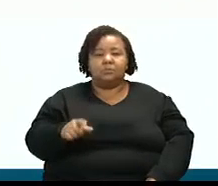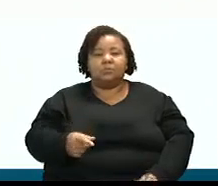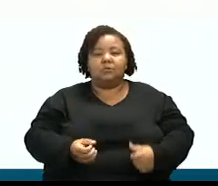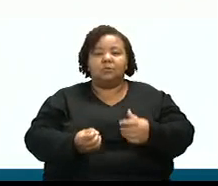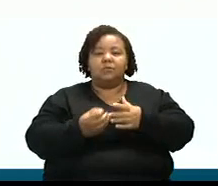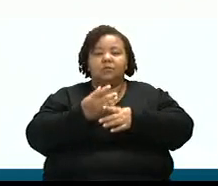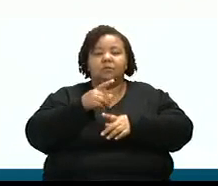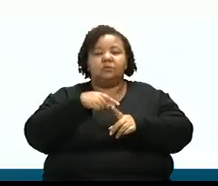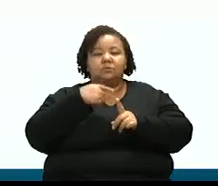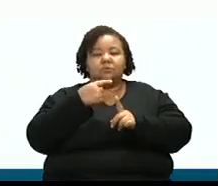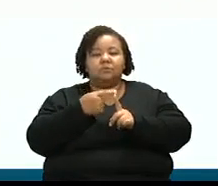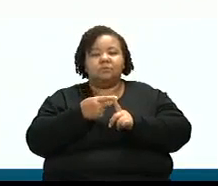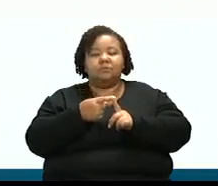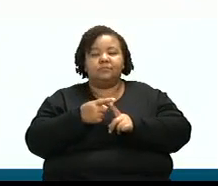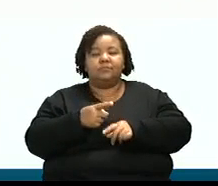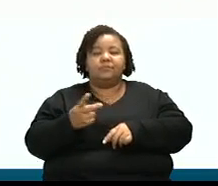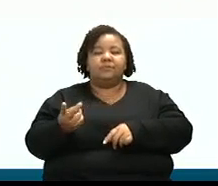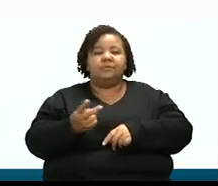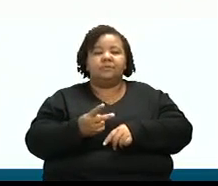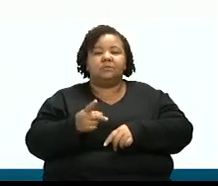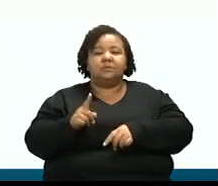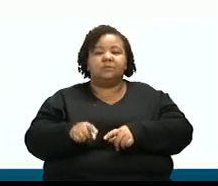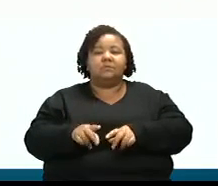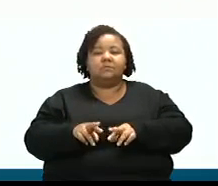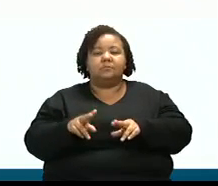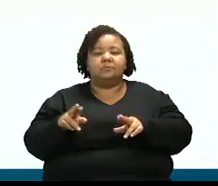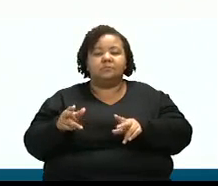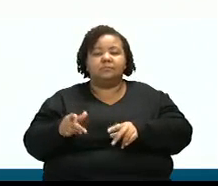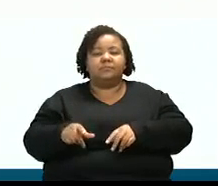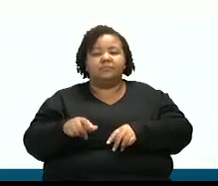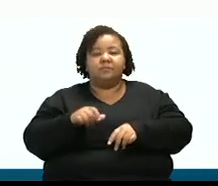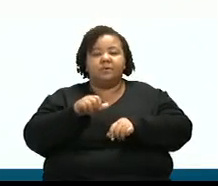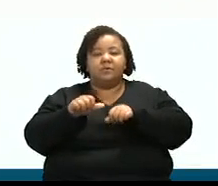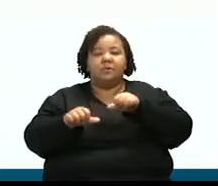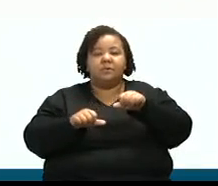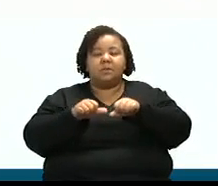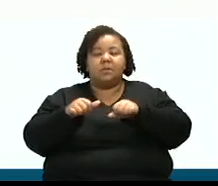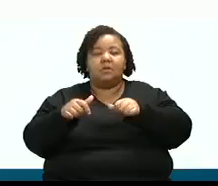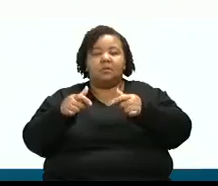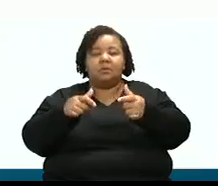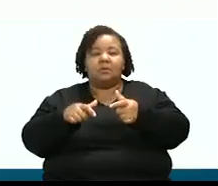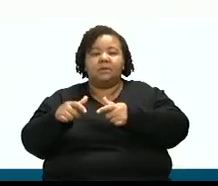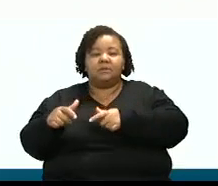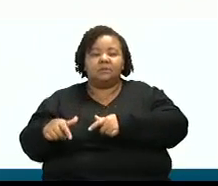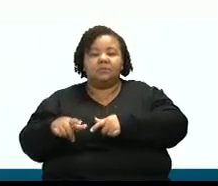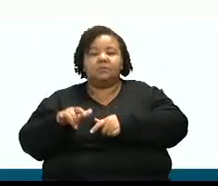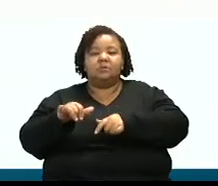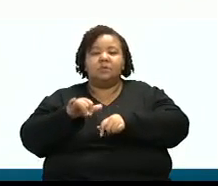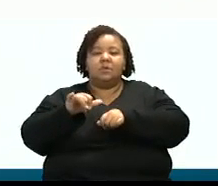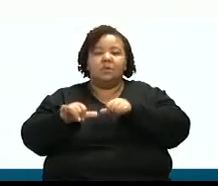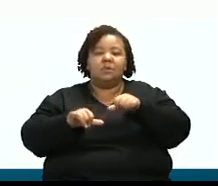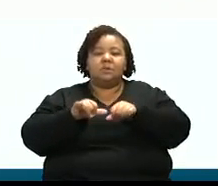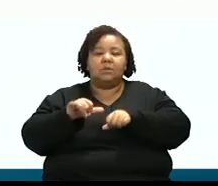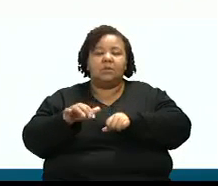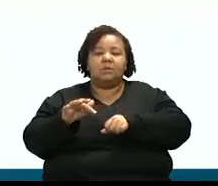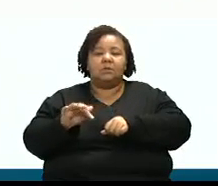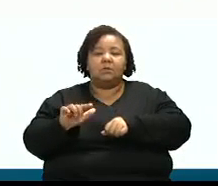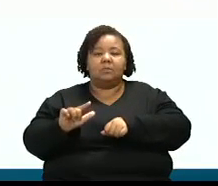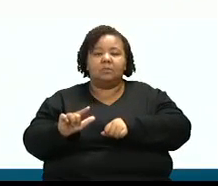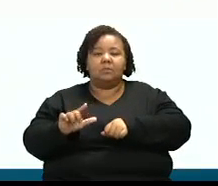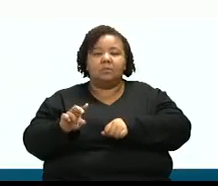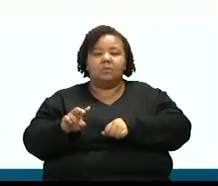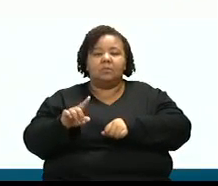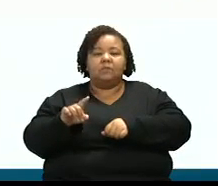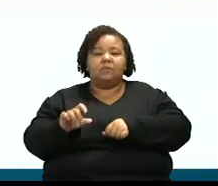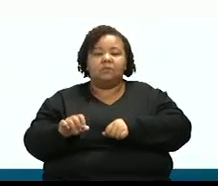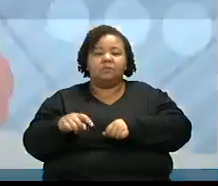positivo e os dois fluxos são diferentes. Então, quando eu altero a região, eu vou alterar o fluxo. Então, eu estou